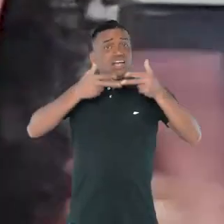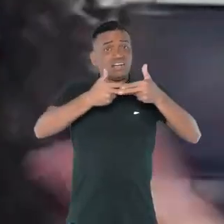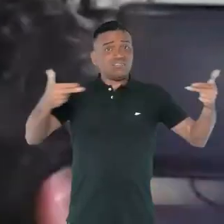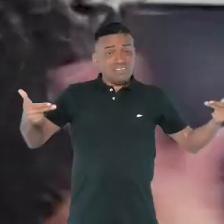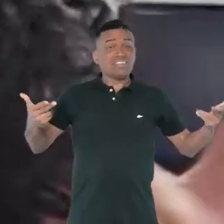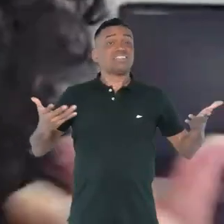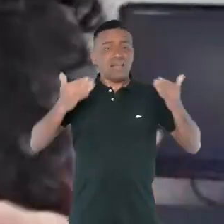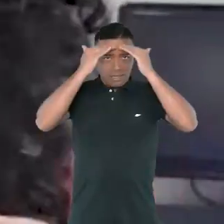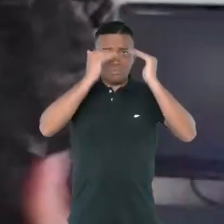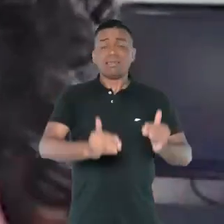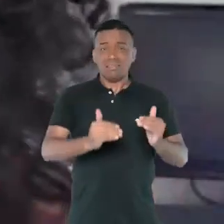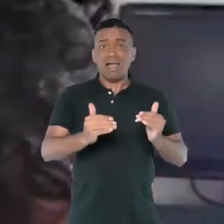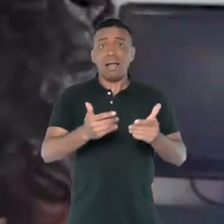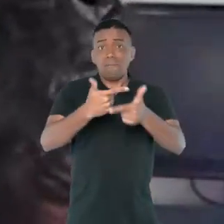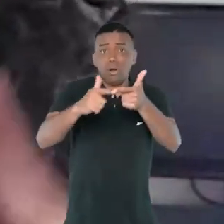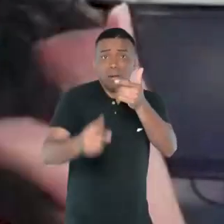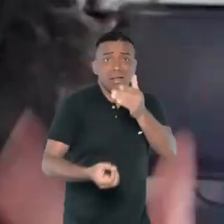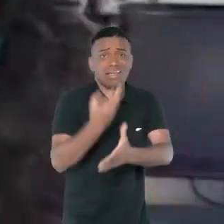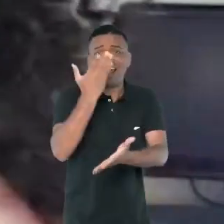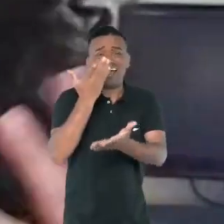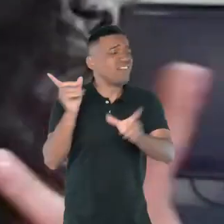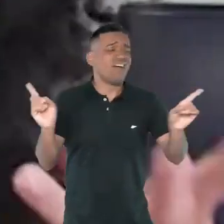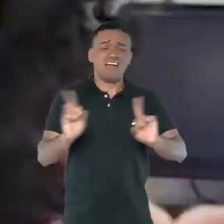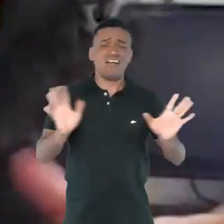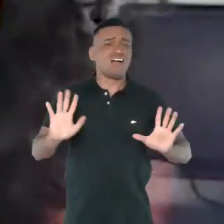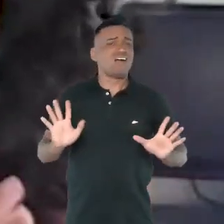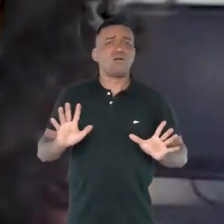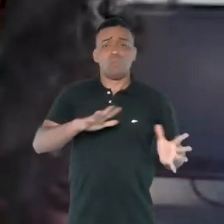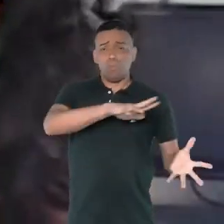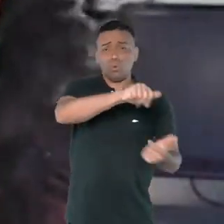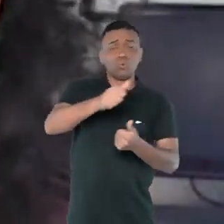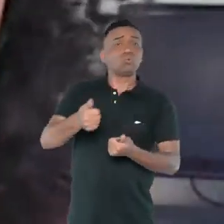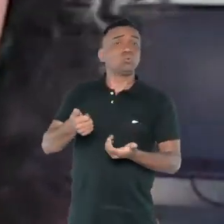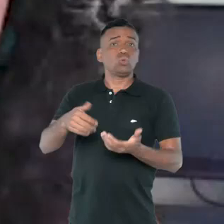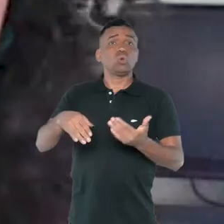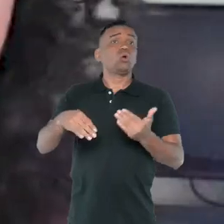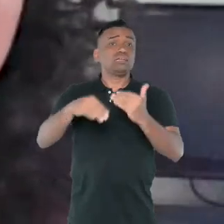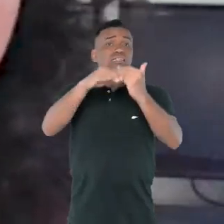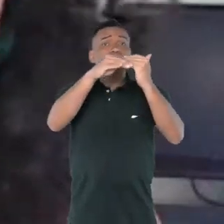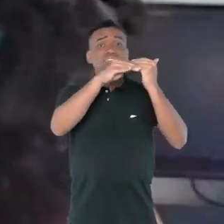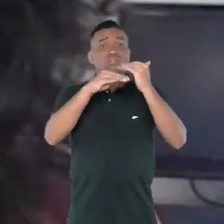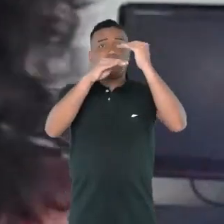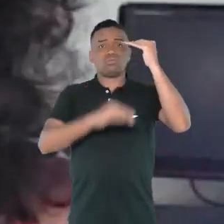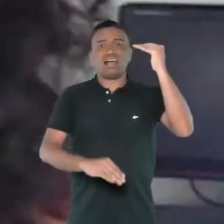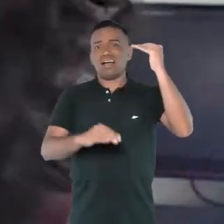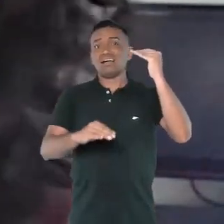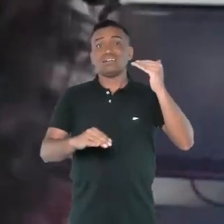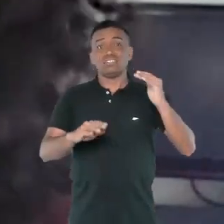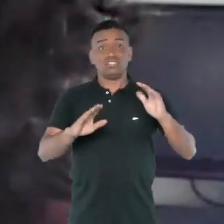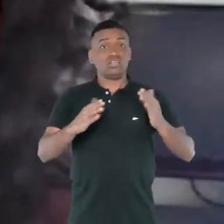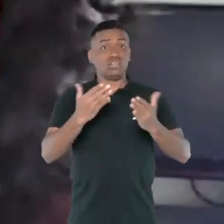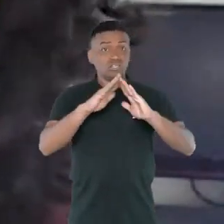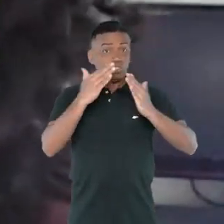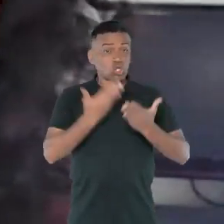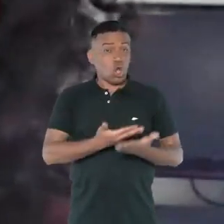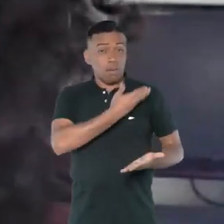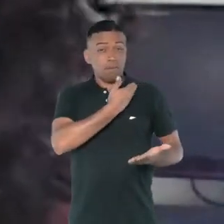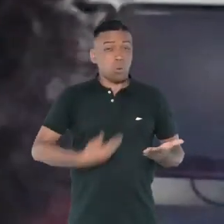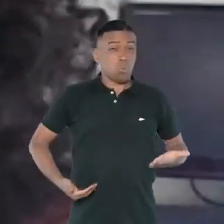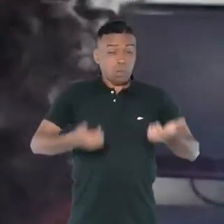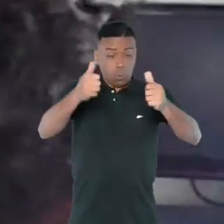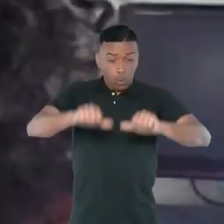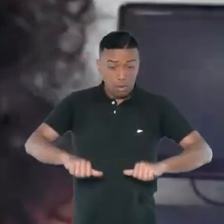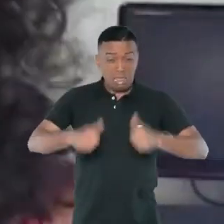soubesse valorizar a nossa diversidade e não criar problemas em cima disso. O mundo ideal para mim não deveria ter desigualdade